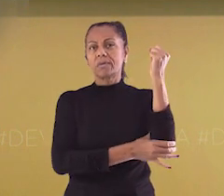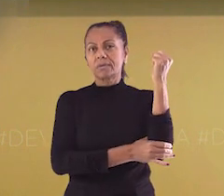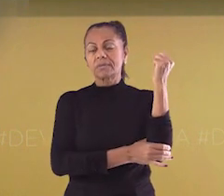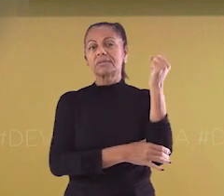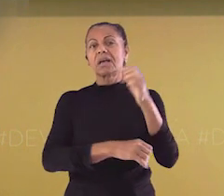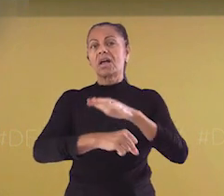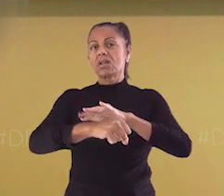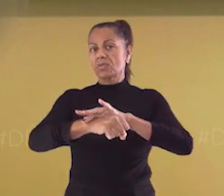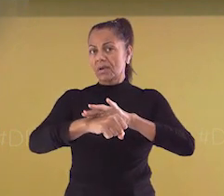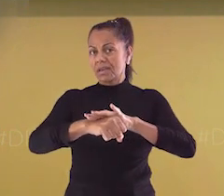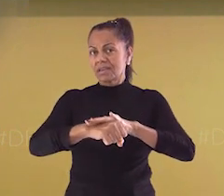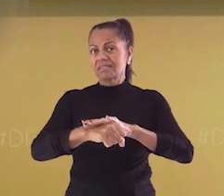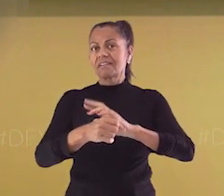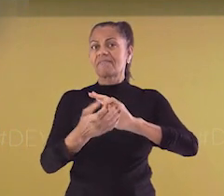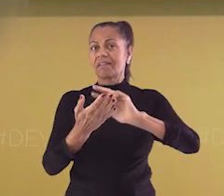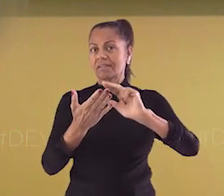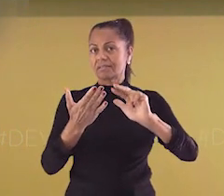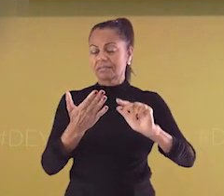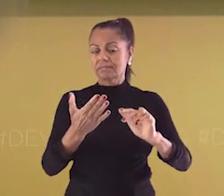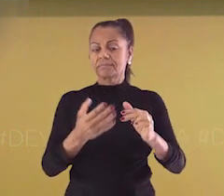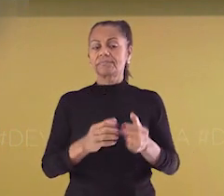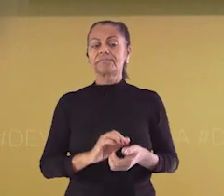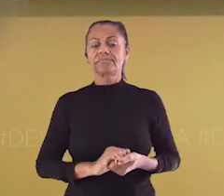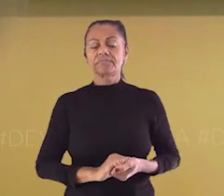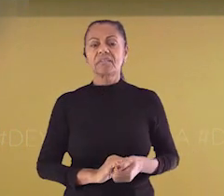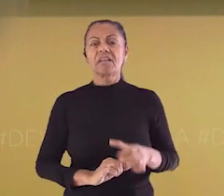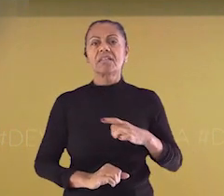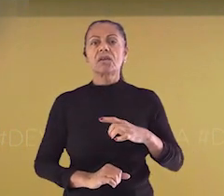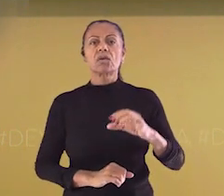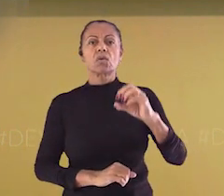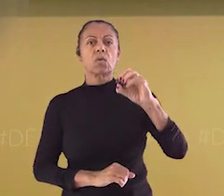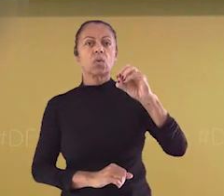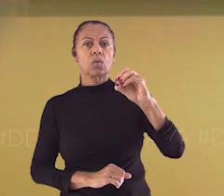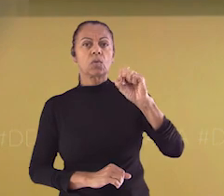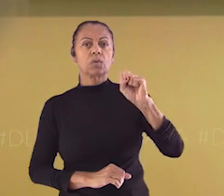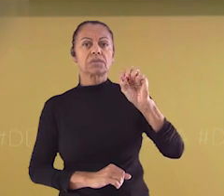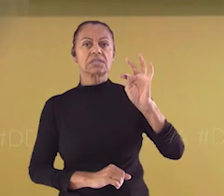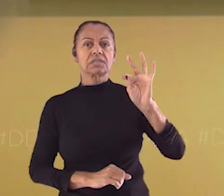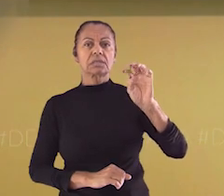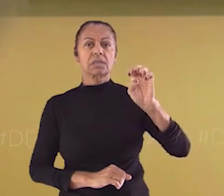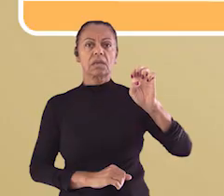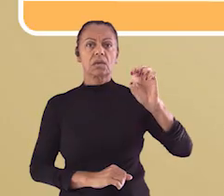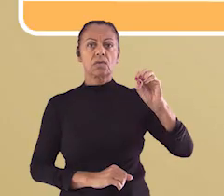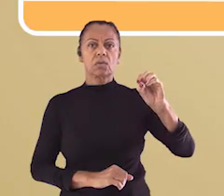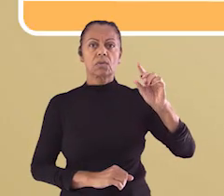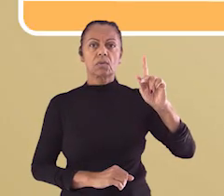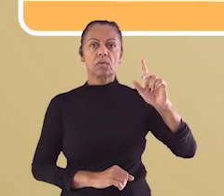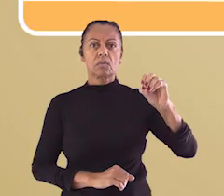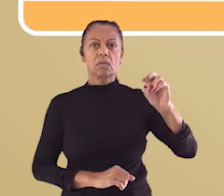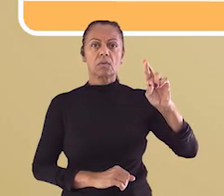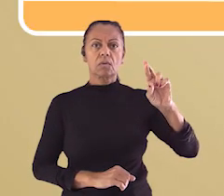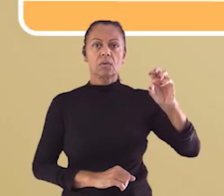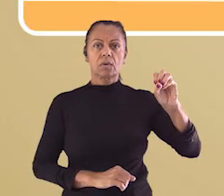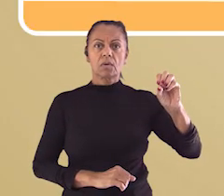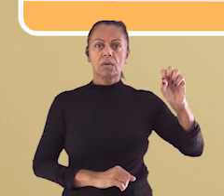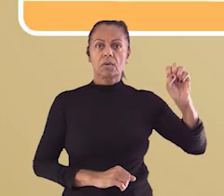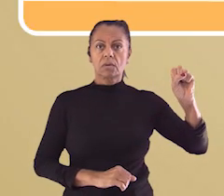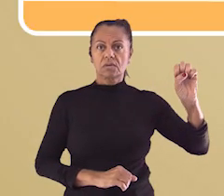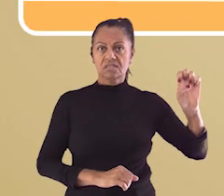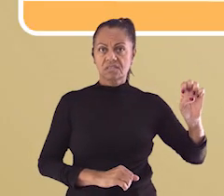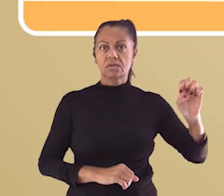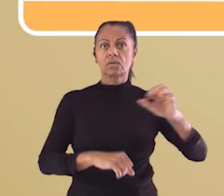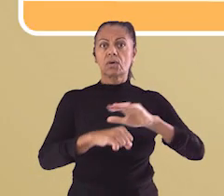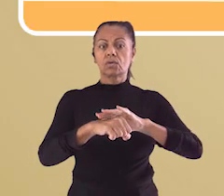à formação dos ossos, como as próximas doenças que vamos ver agora. A osteoporose é